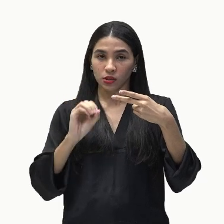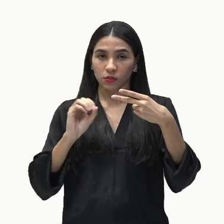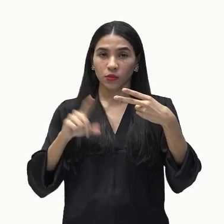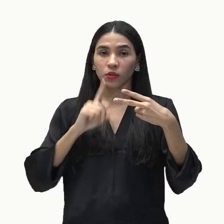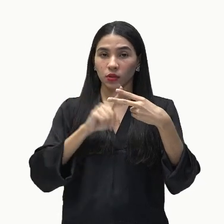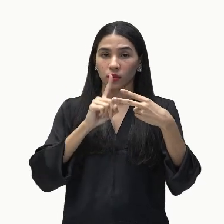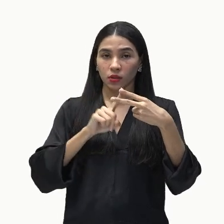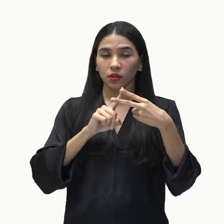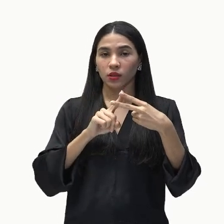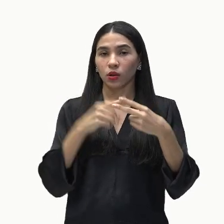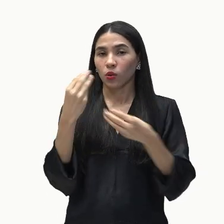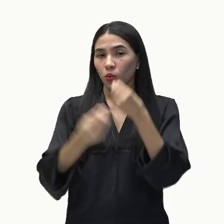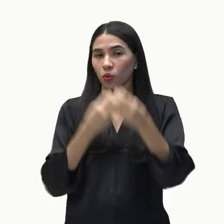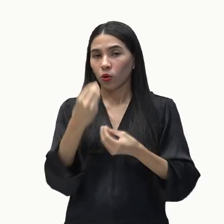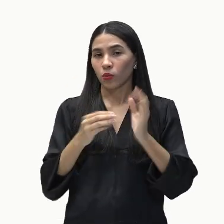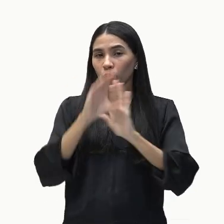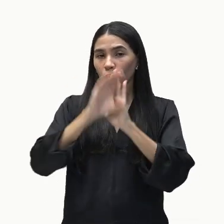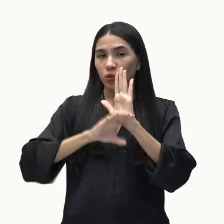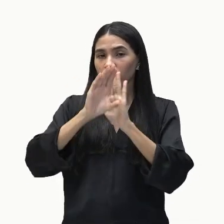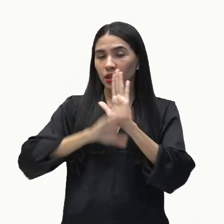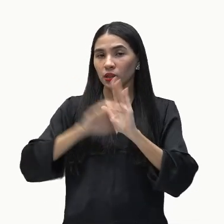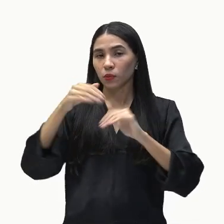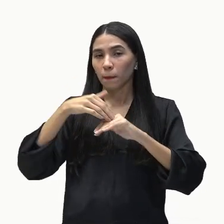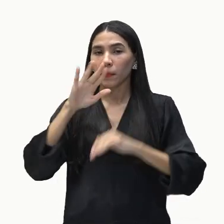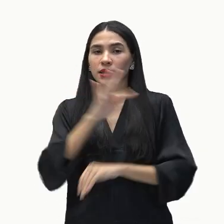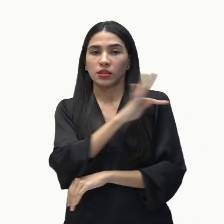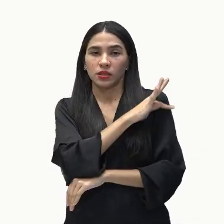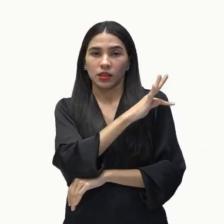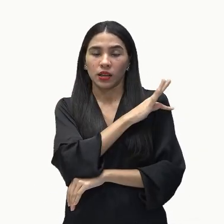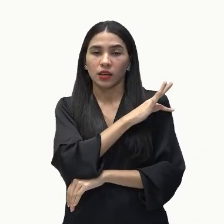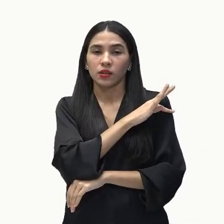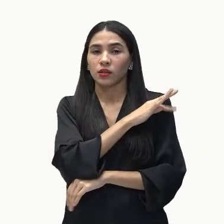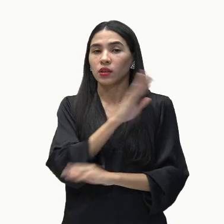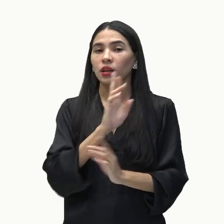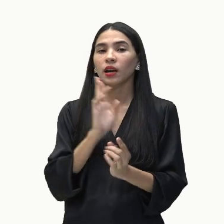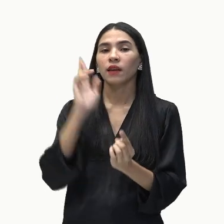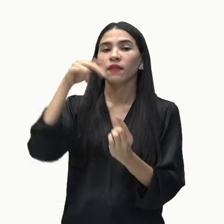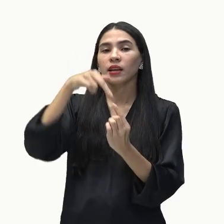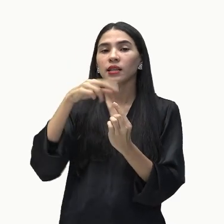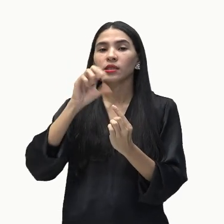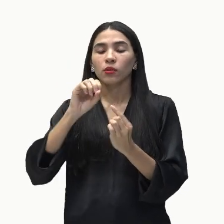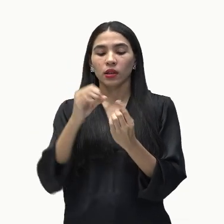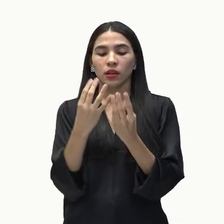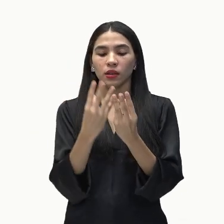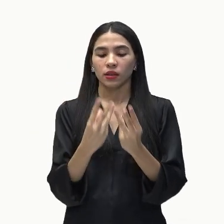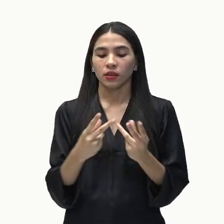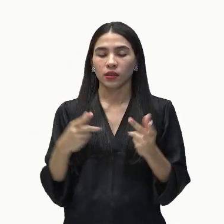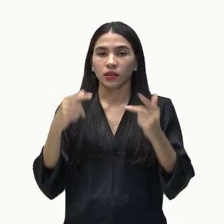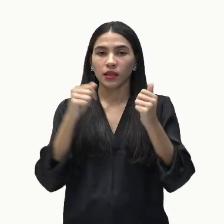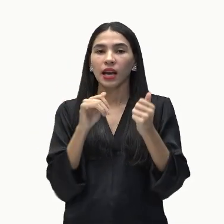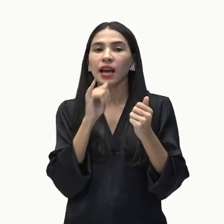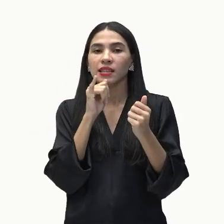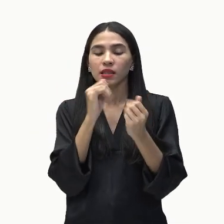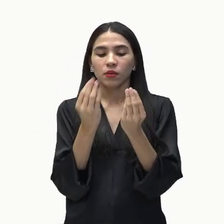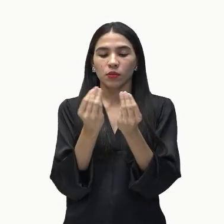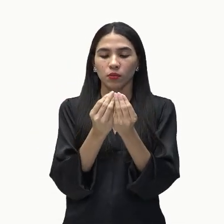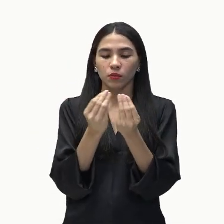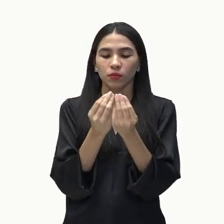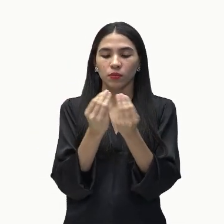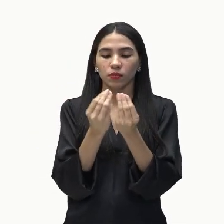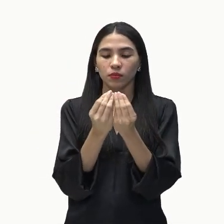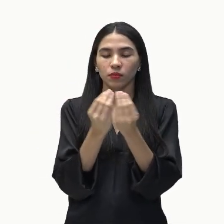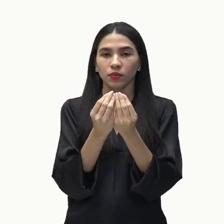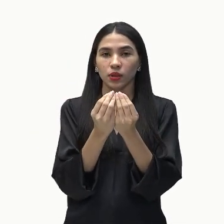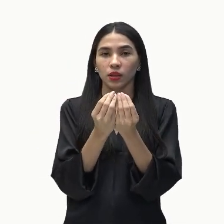para definir ele de forma mais técnica, trata-se de degradação de substância, de moléculas